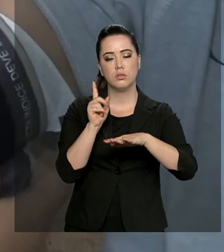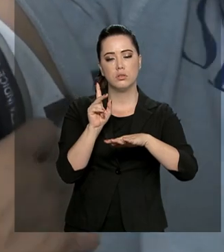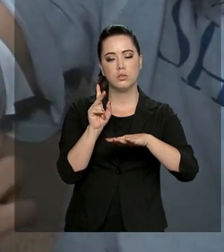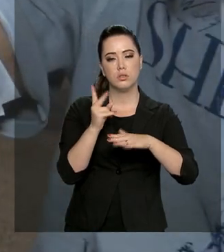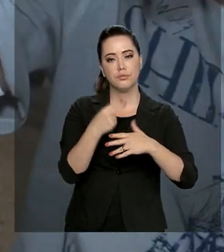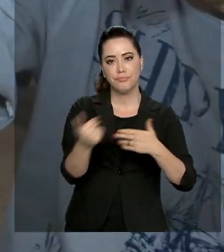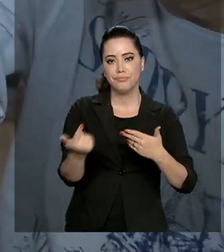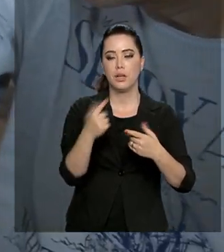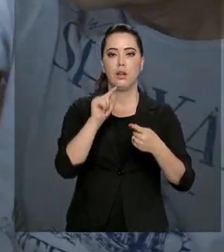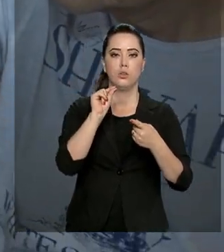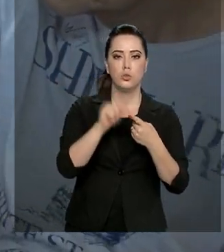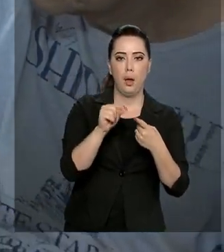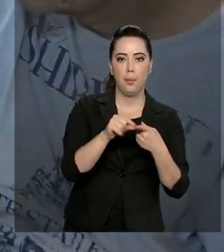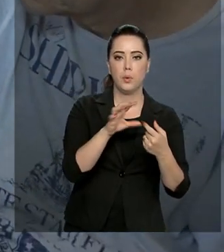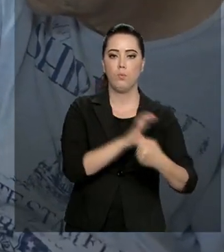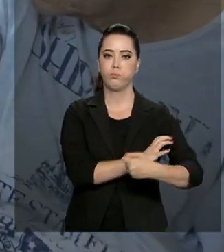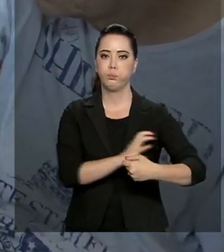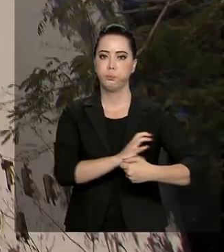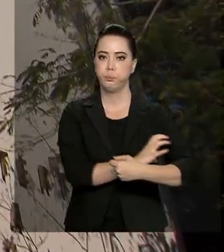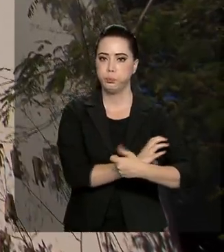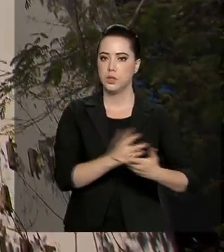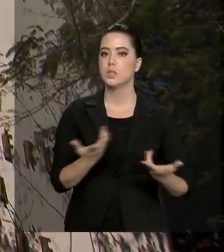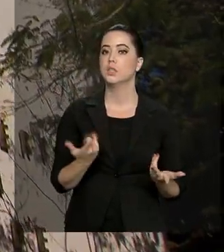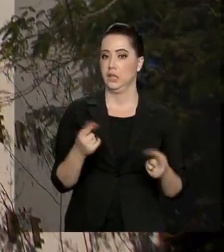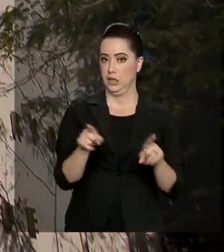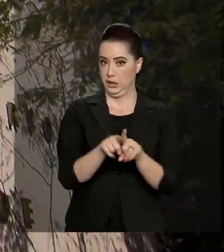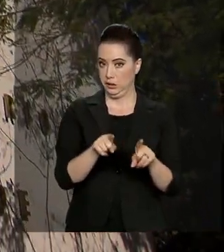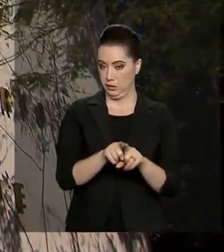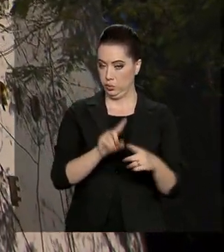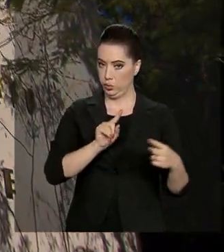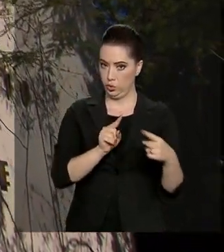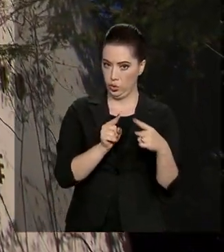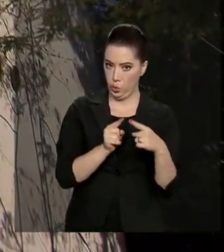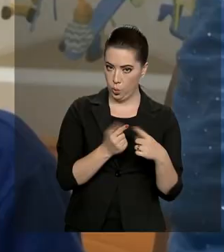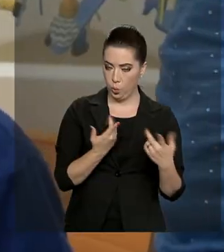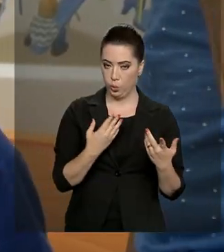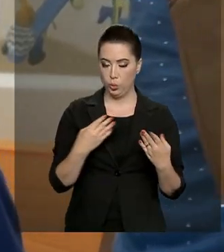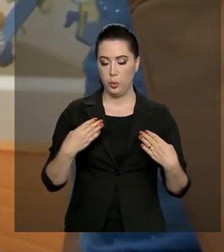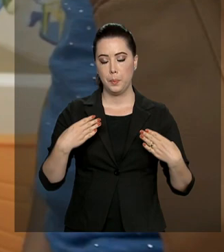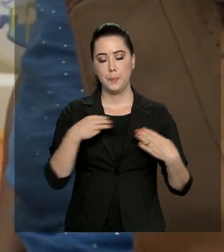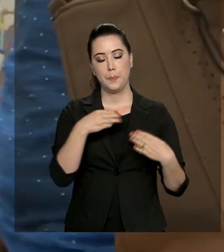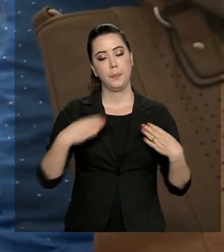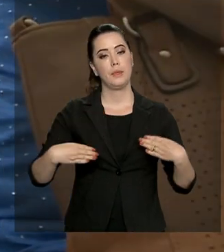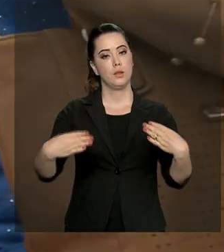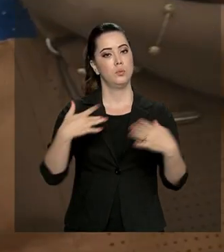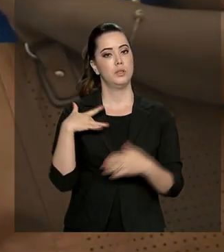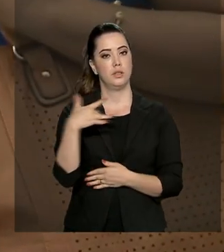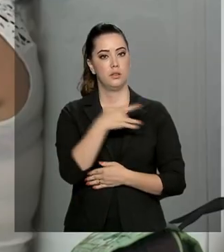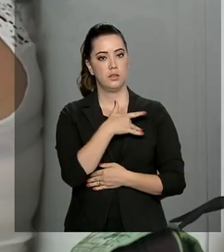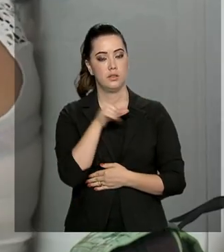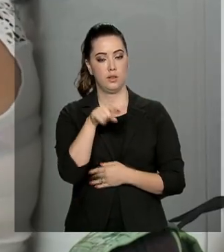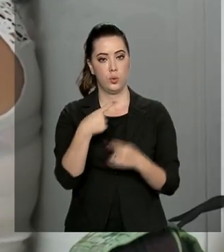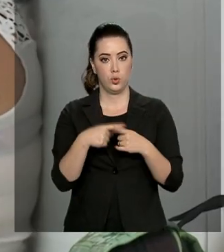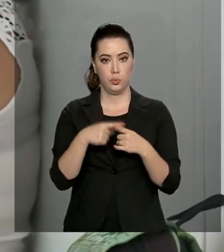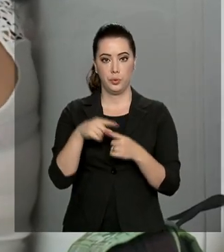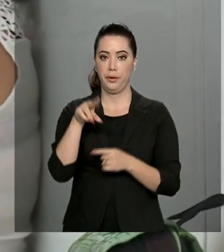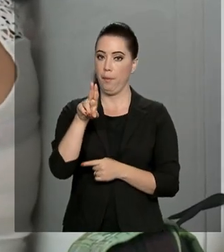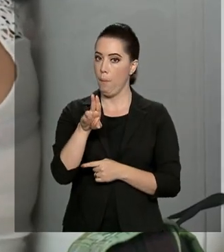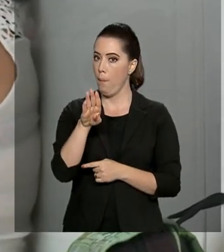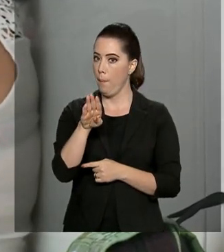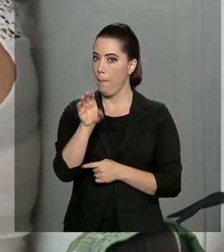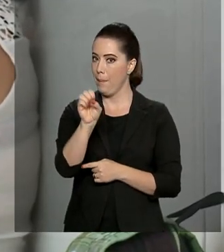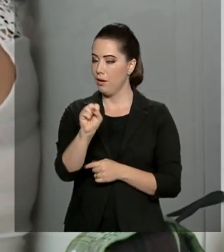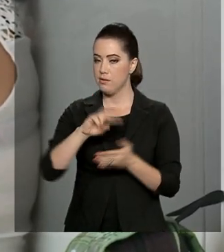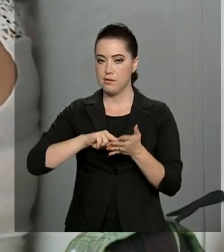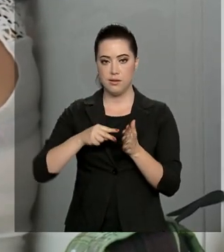como diabetes e hipertensão. Segundo o Ministério da Saúde, esse serviço resolve até 80